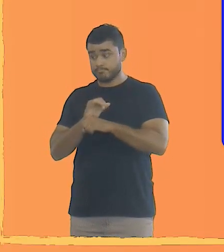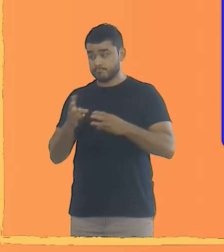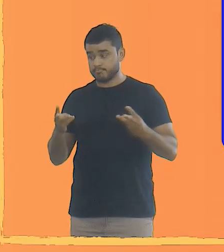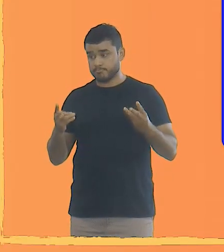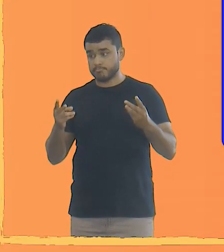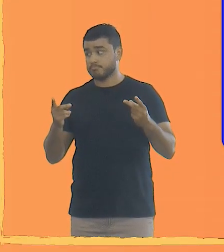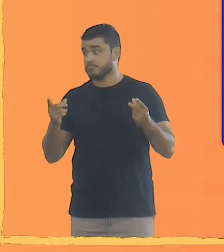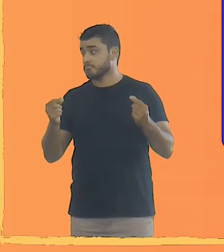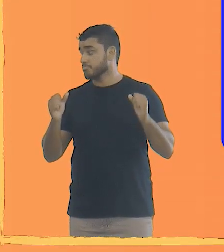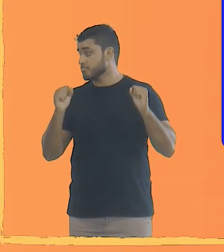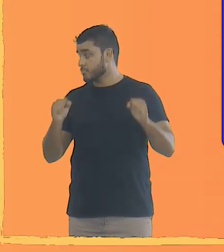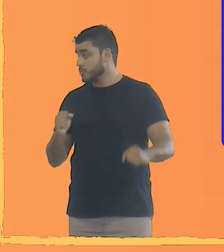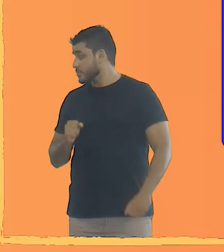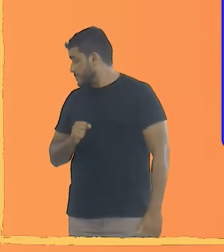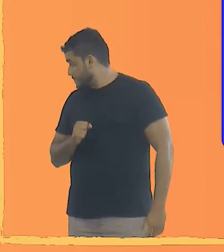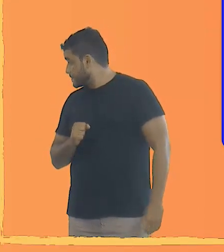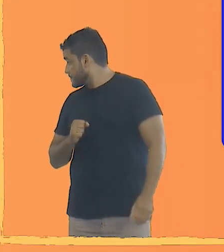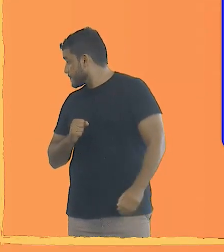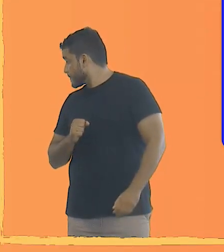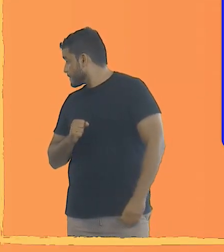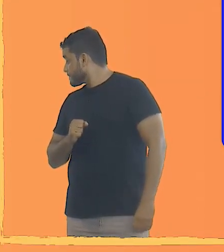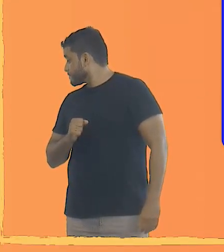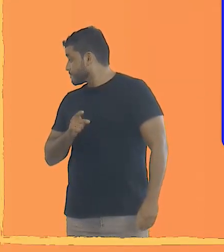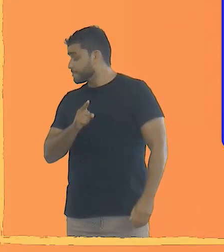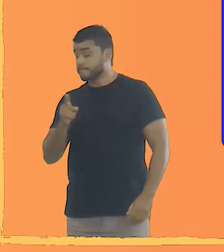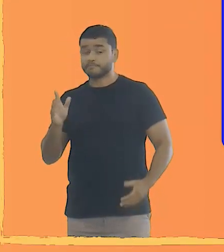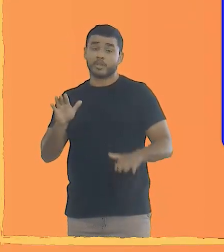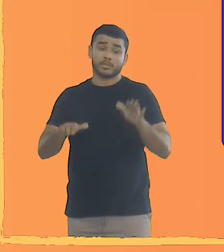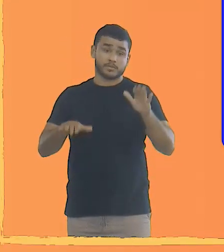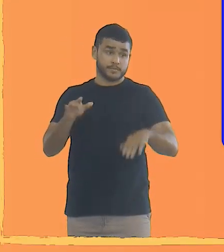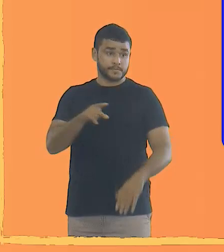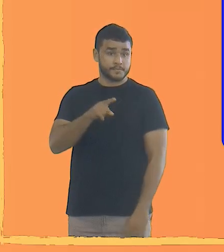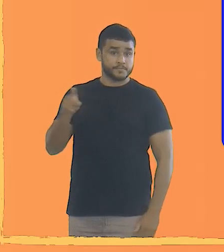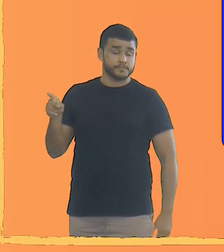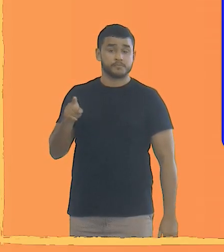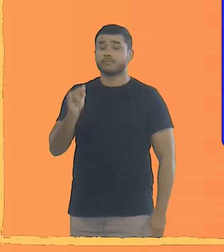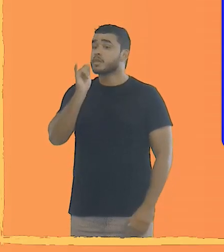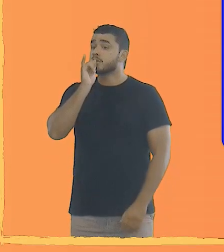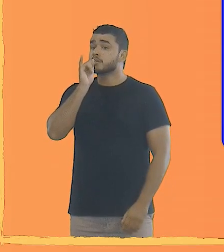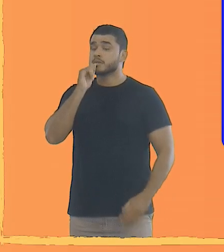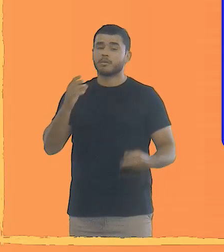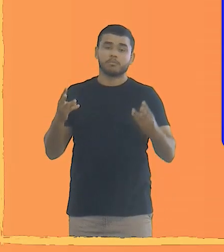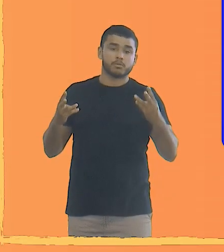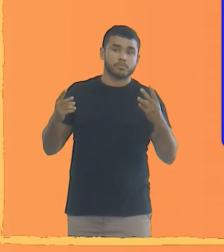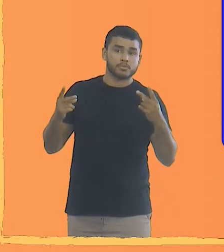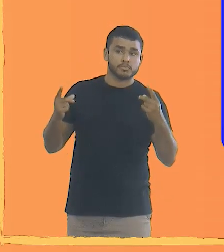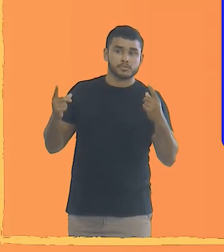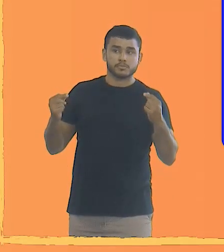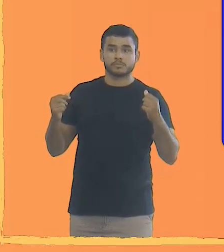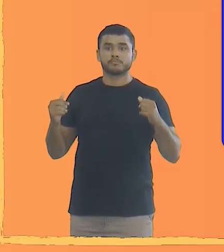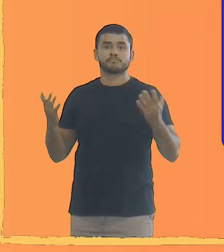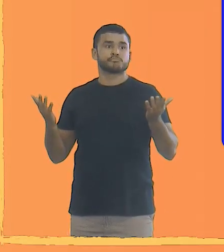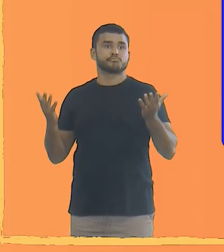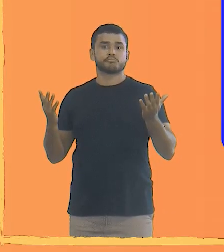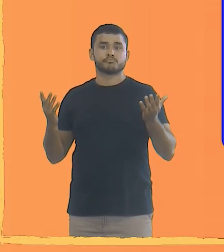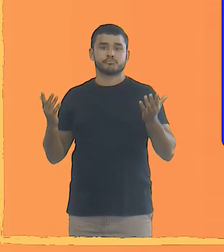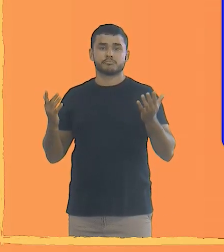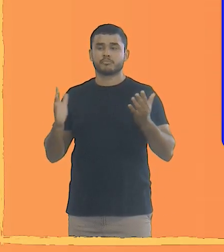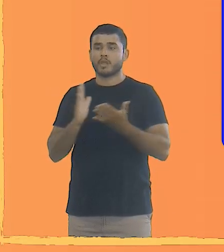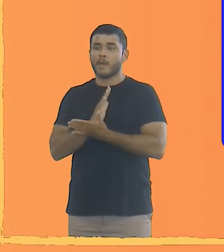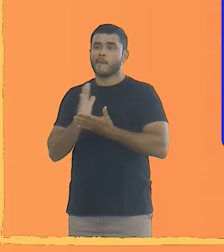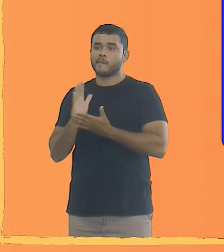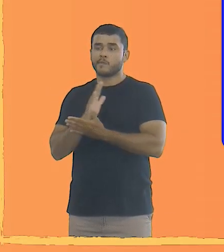de princípio fundamental da contagem, tem outra que a gente chama de permutação, tem outra que a gente chama de